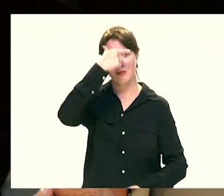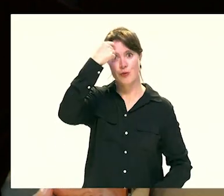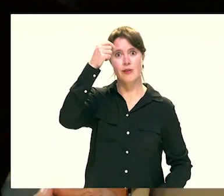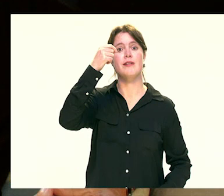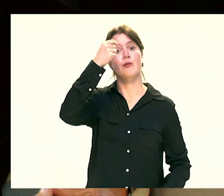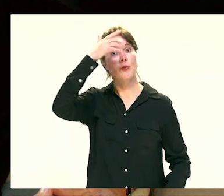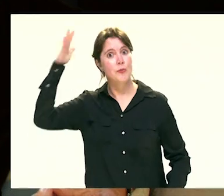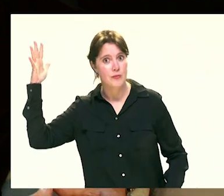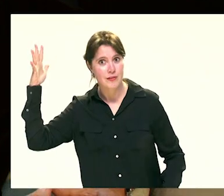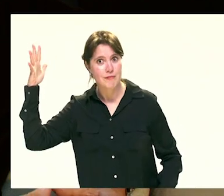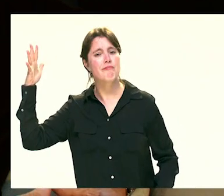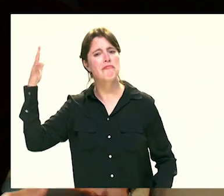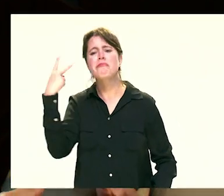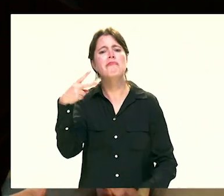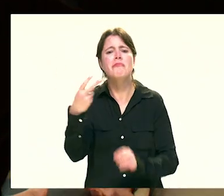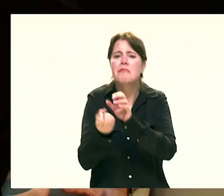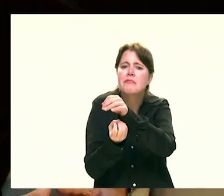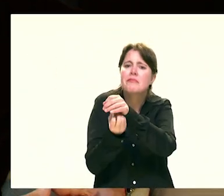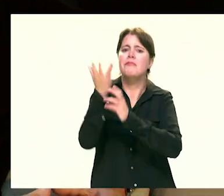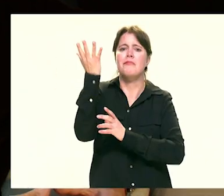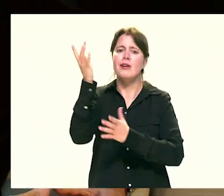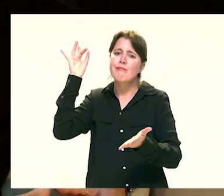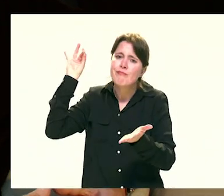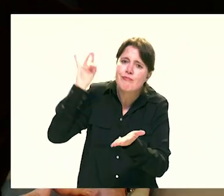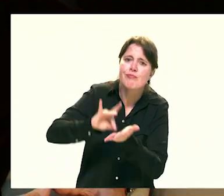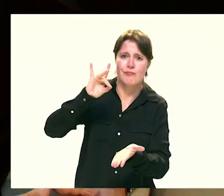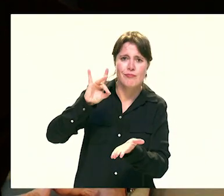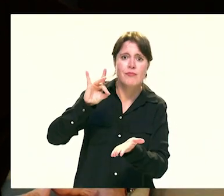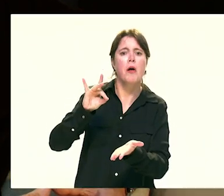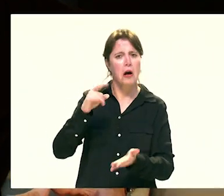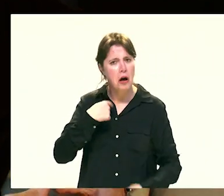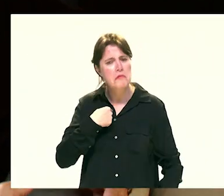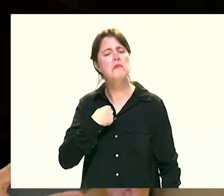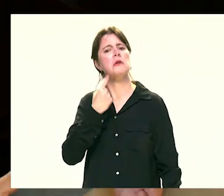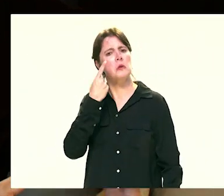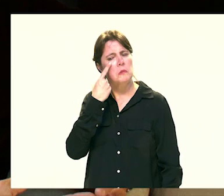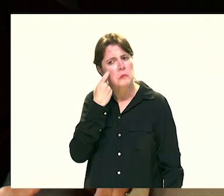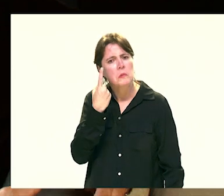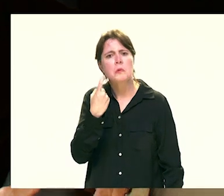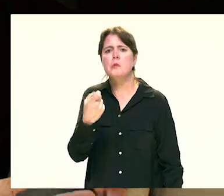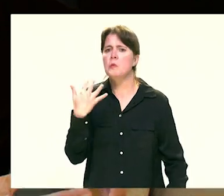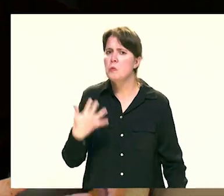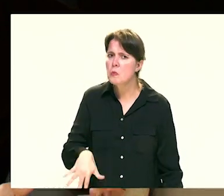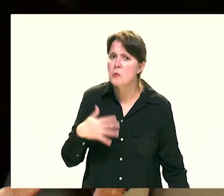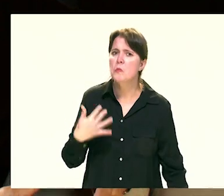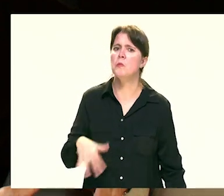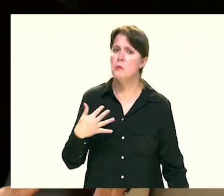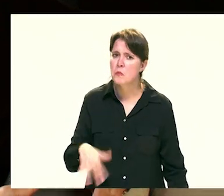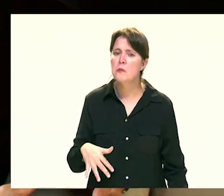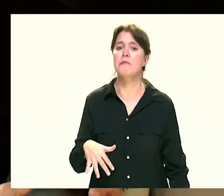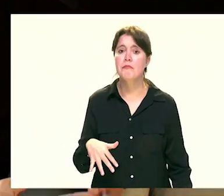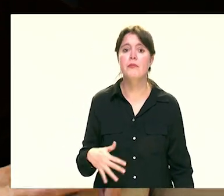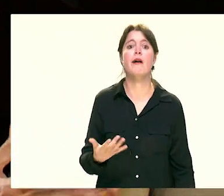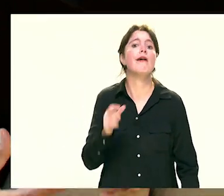Federal do Pampa. A sua origem, em realidade, eu considero extremamente